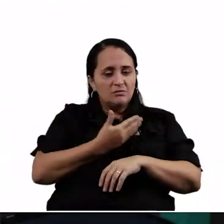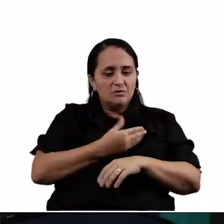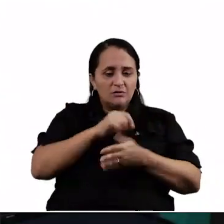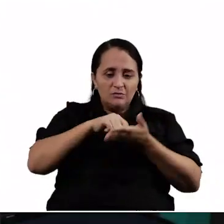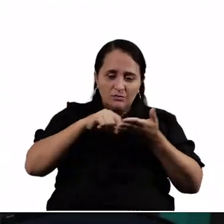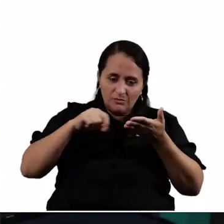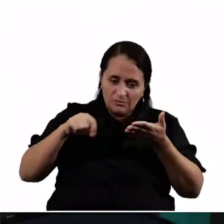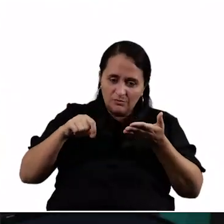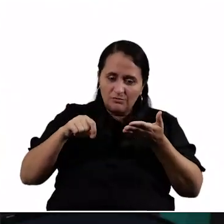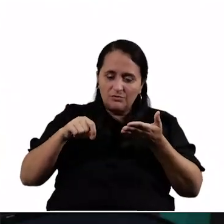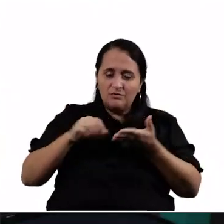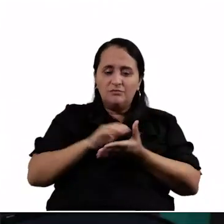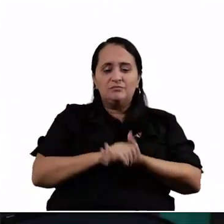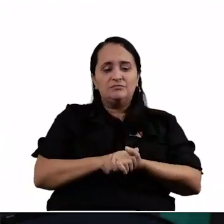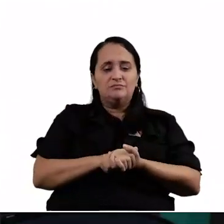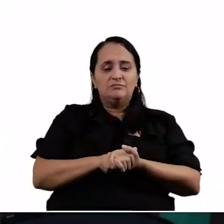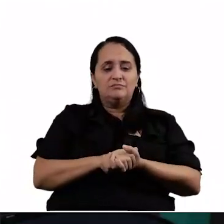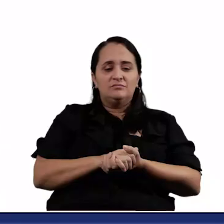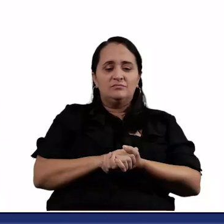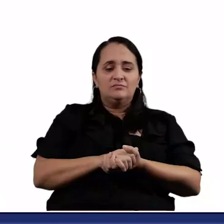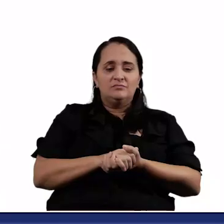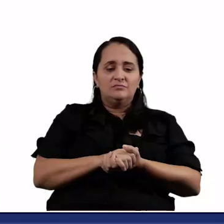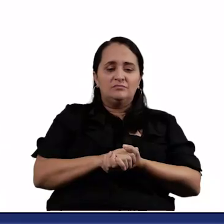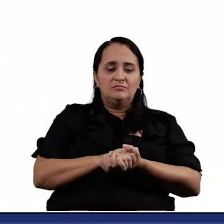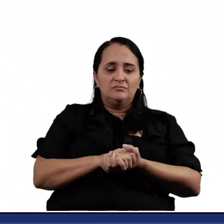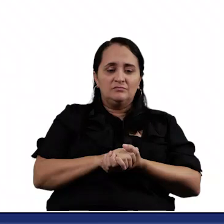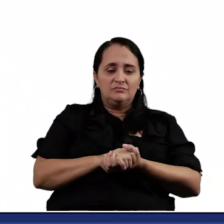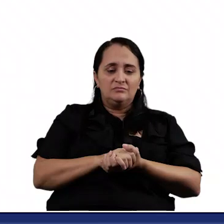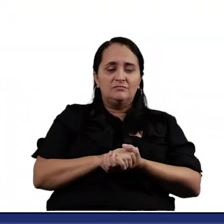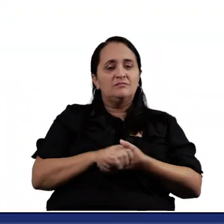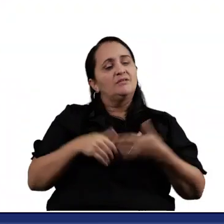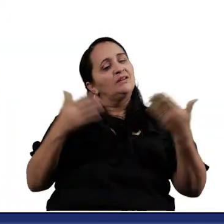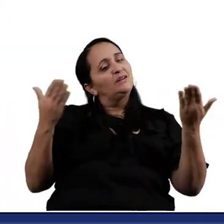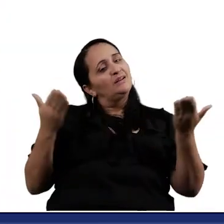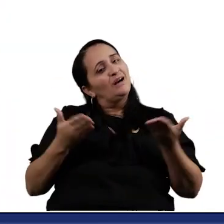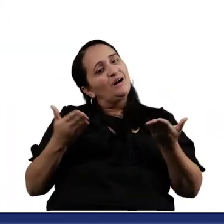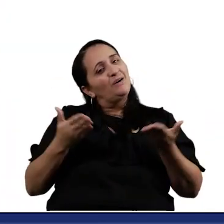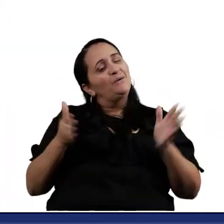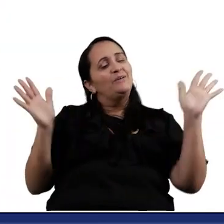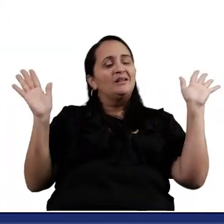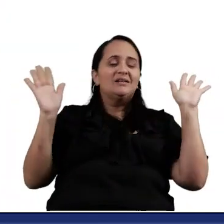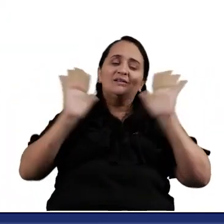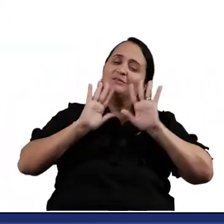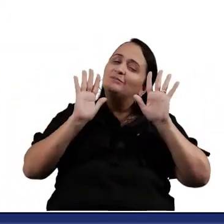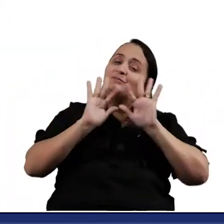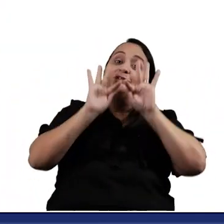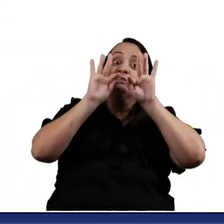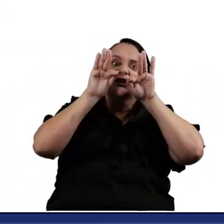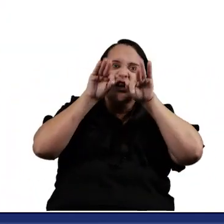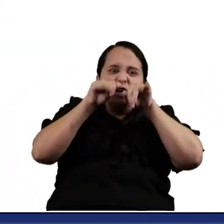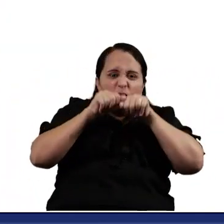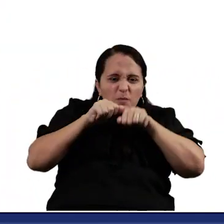depois discuta sobre essas histórias e a pronadir Vai encerrando por aqui é Nosso conto de